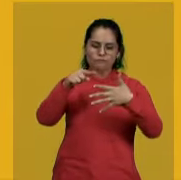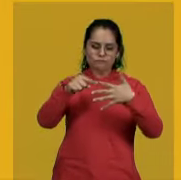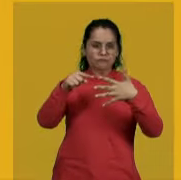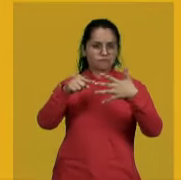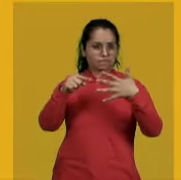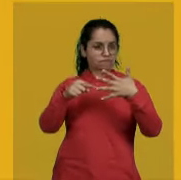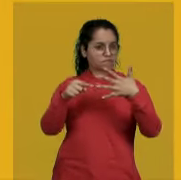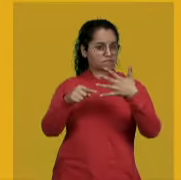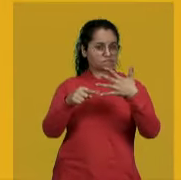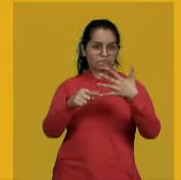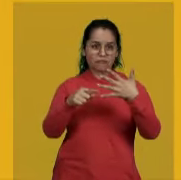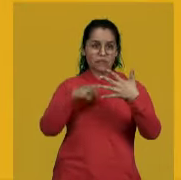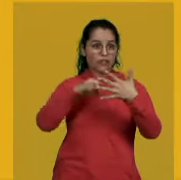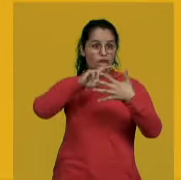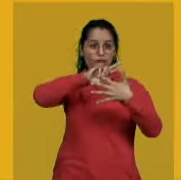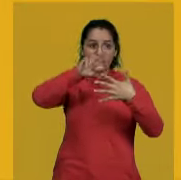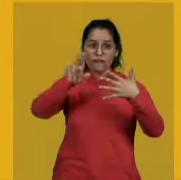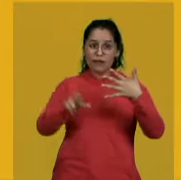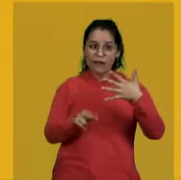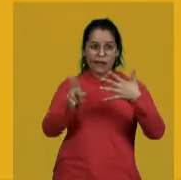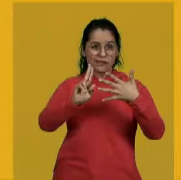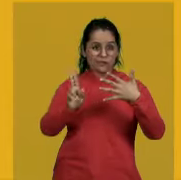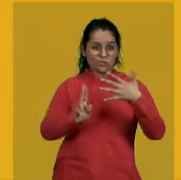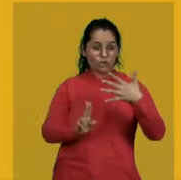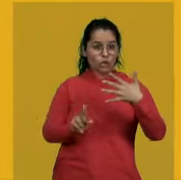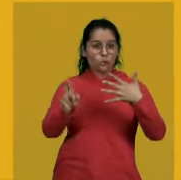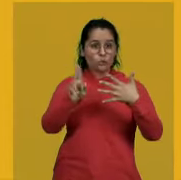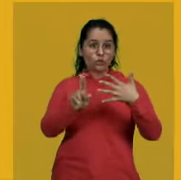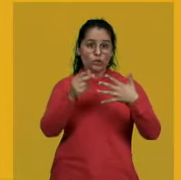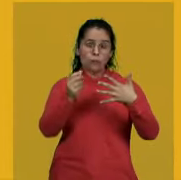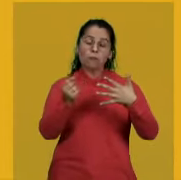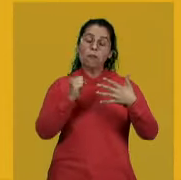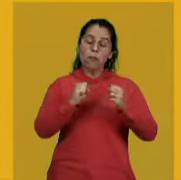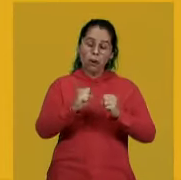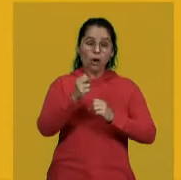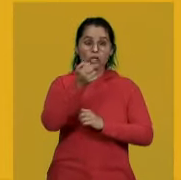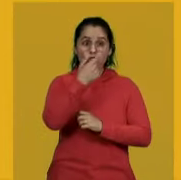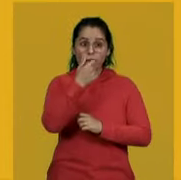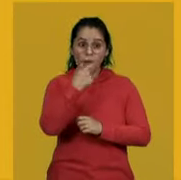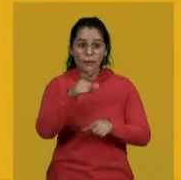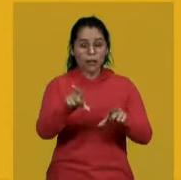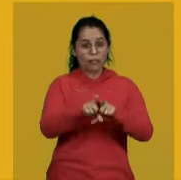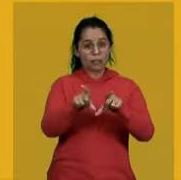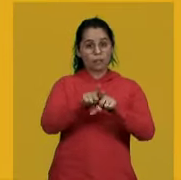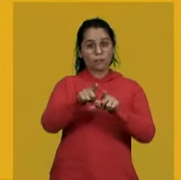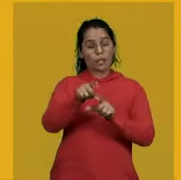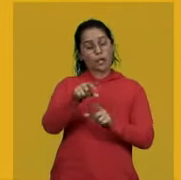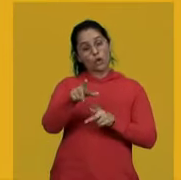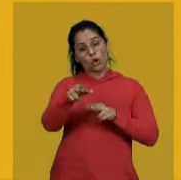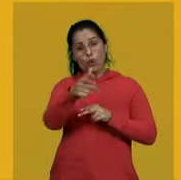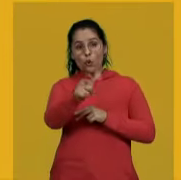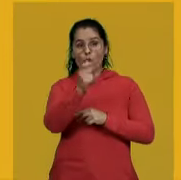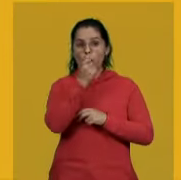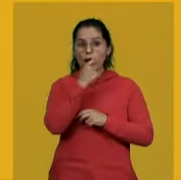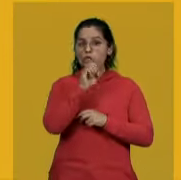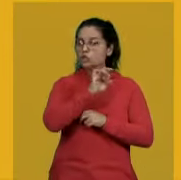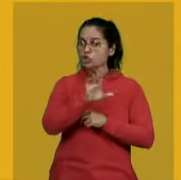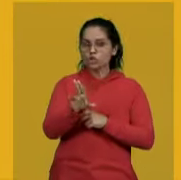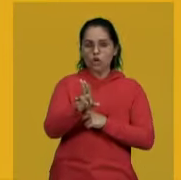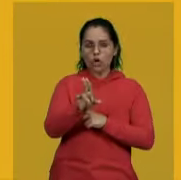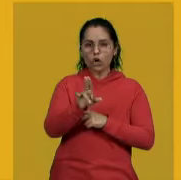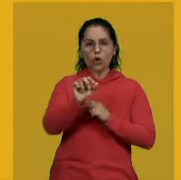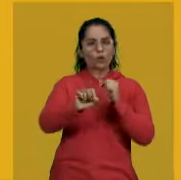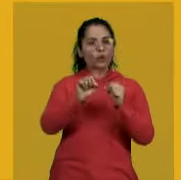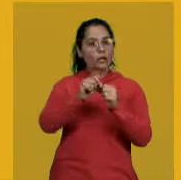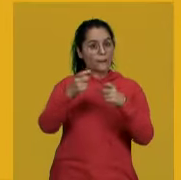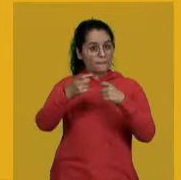ou entorpecentes. Algumas são usadas como medicamentos e, como todo medicamento, só devem ser usadas